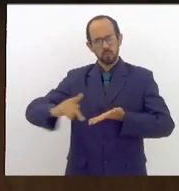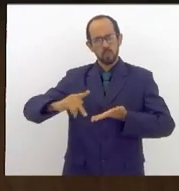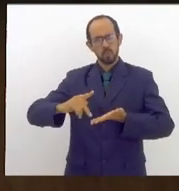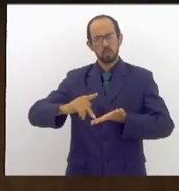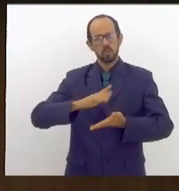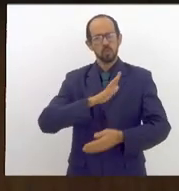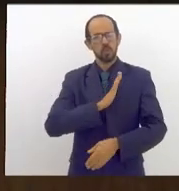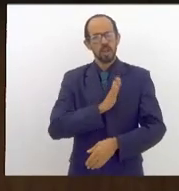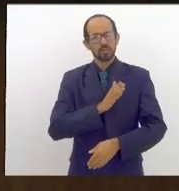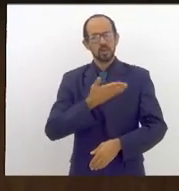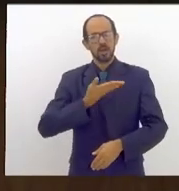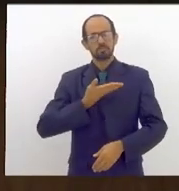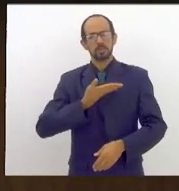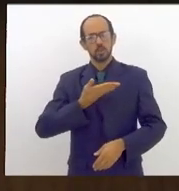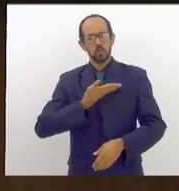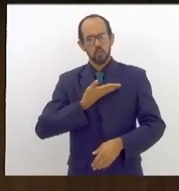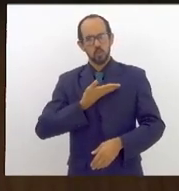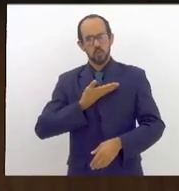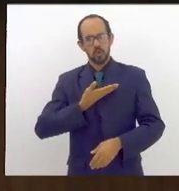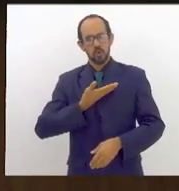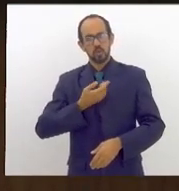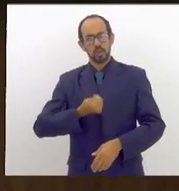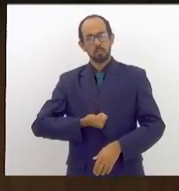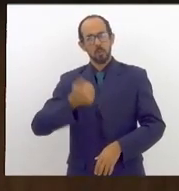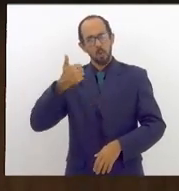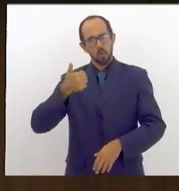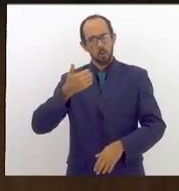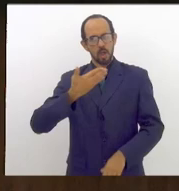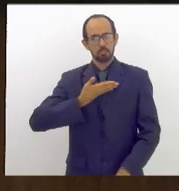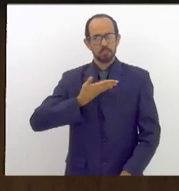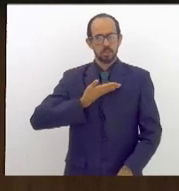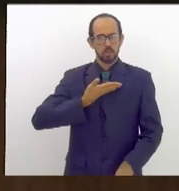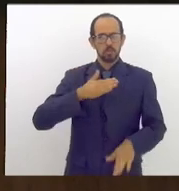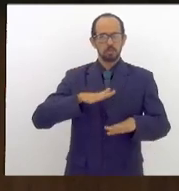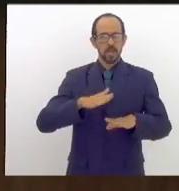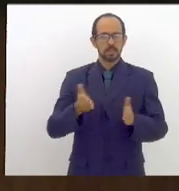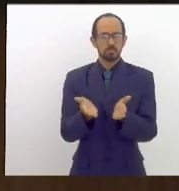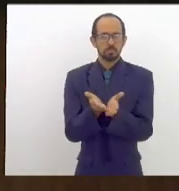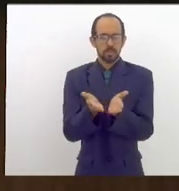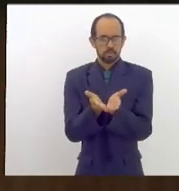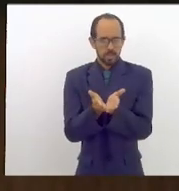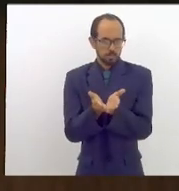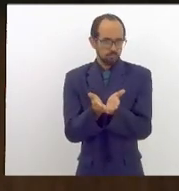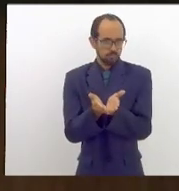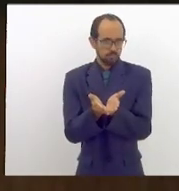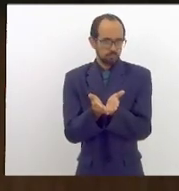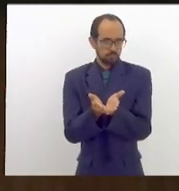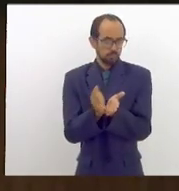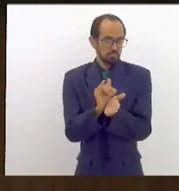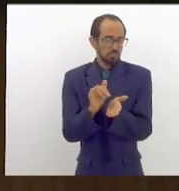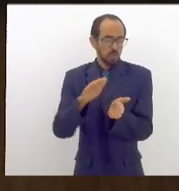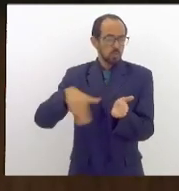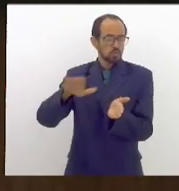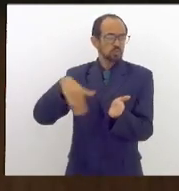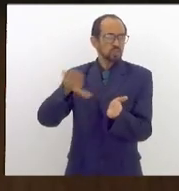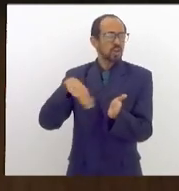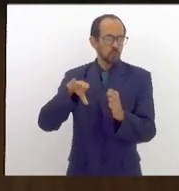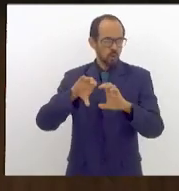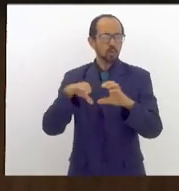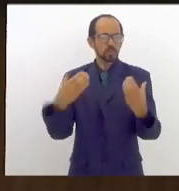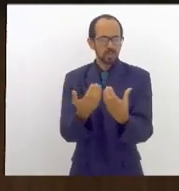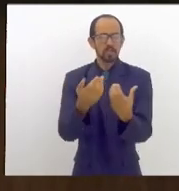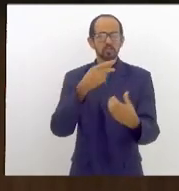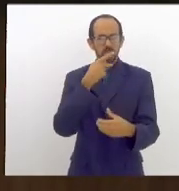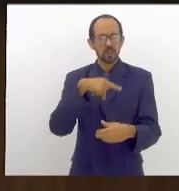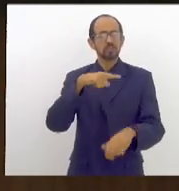de mim com a minha amizade eu falo que eu tenho eu sou uma pessoa de poucos amigos mas a Bíblia diz a bíblia não né o ditado diz que existe amigos mais